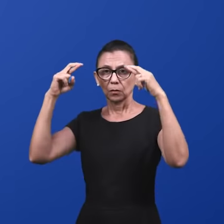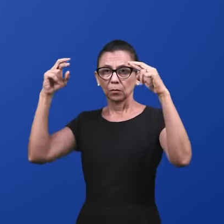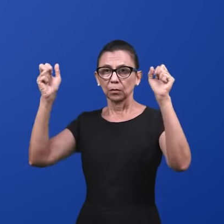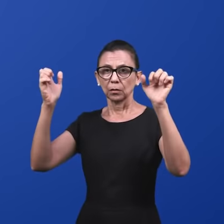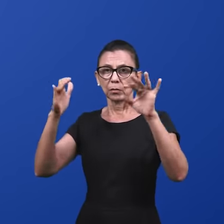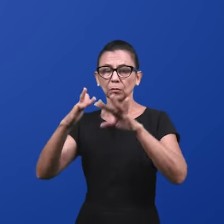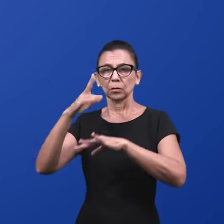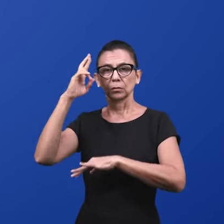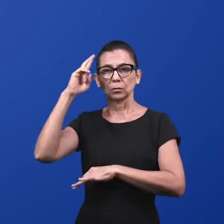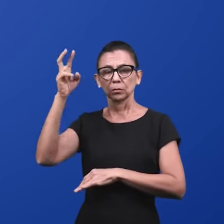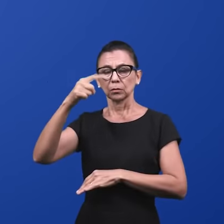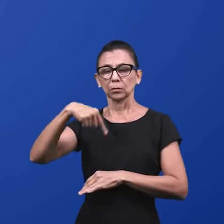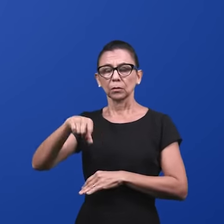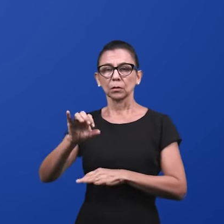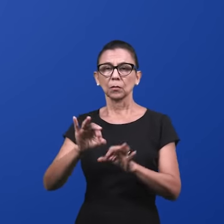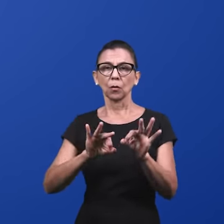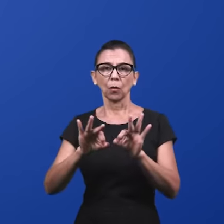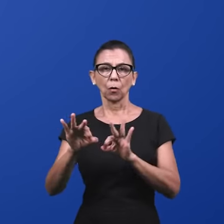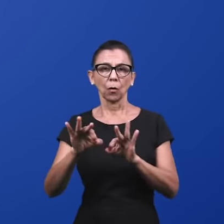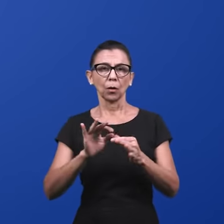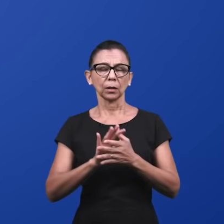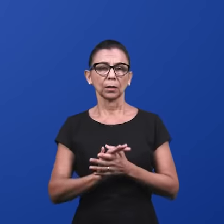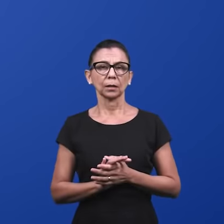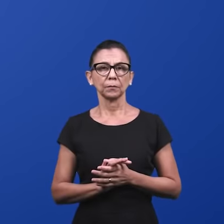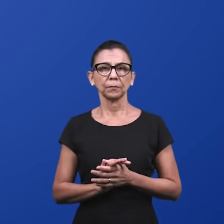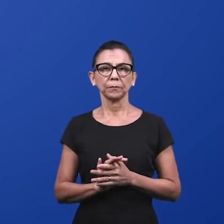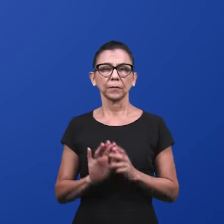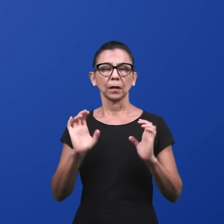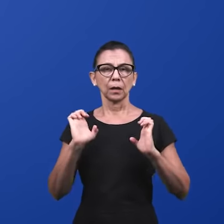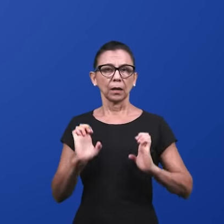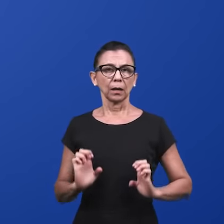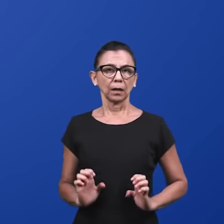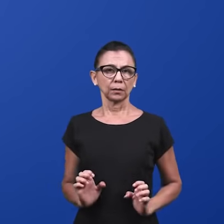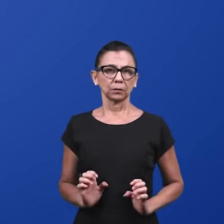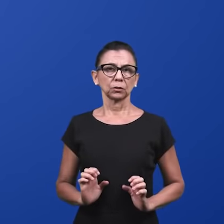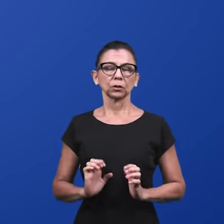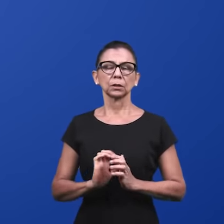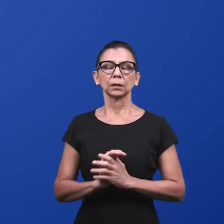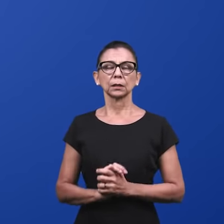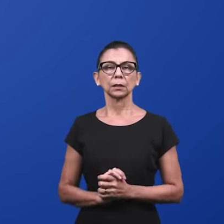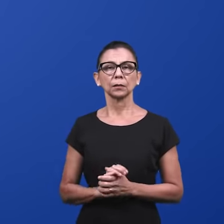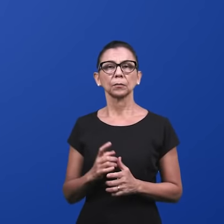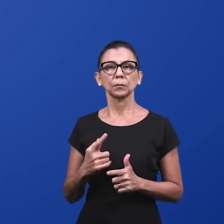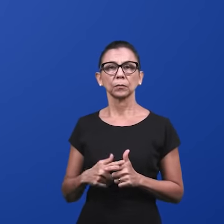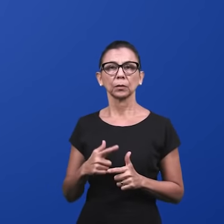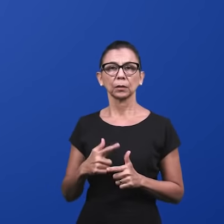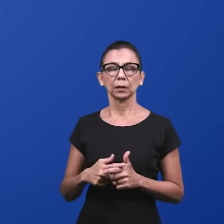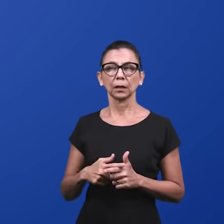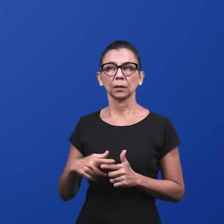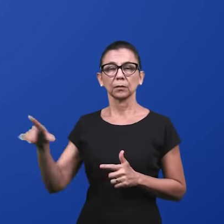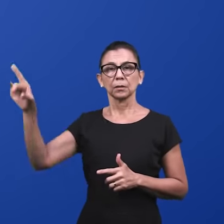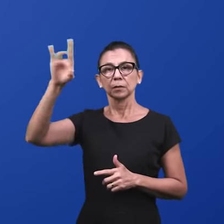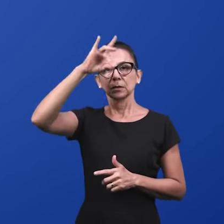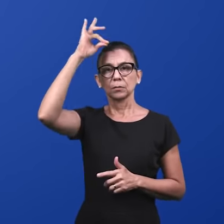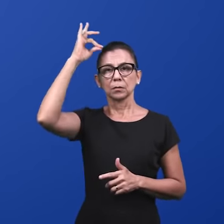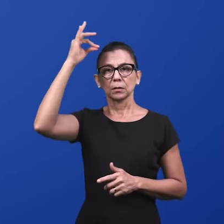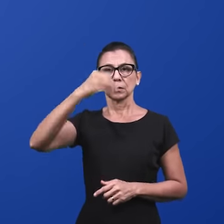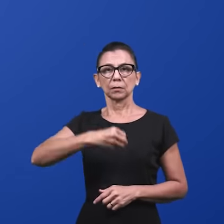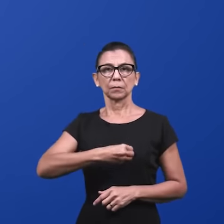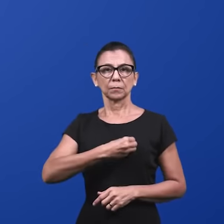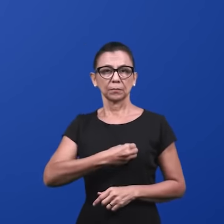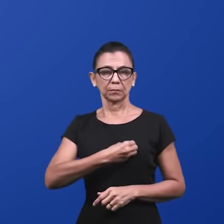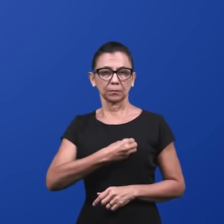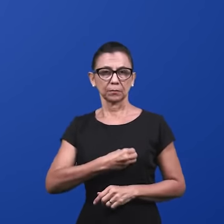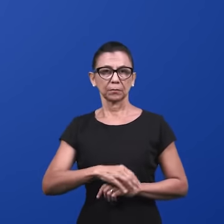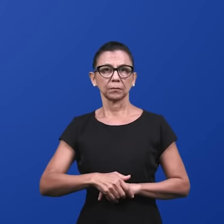nós encontramos ordem, nós encontramos decência, mas é porque o Espírito Santo de Deus, ele tem se feito presente em nossas